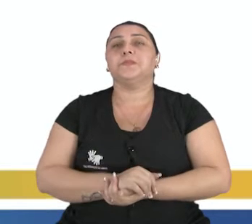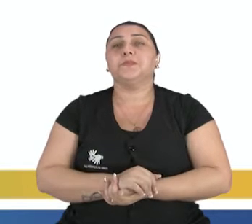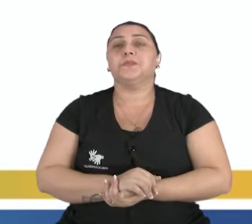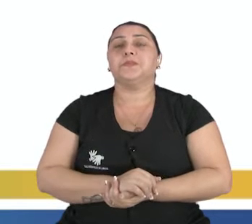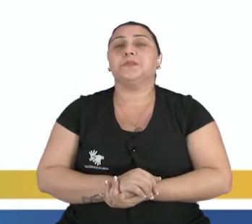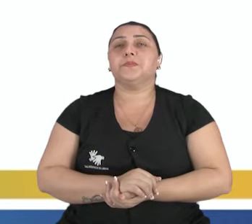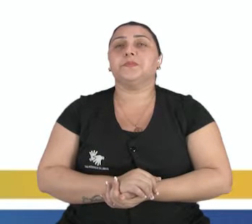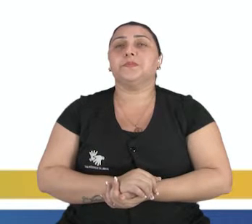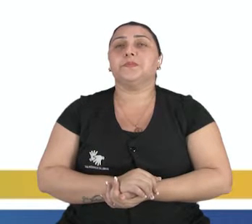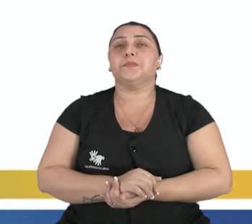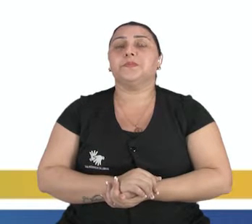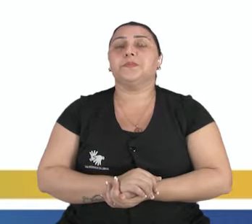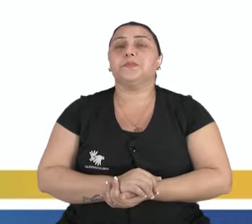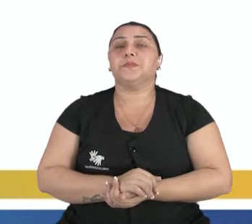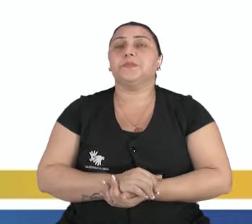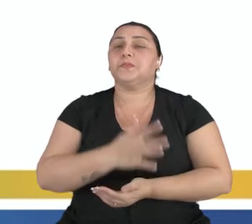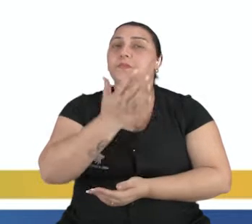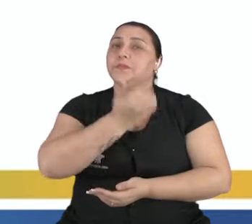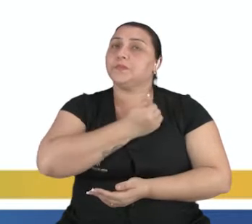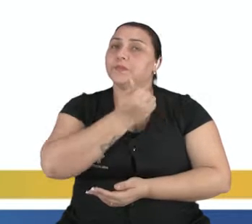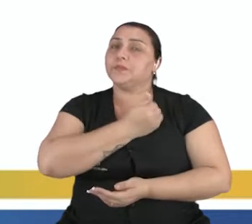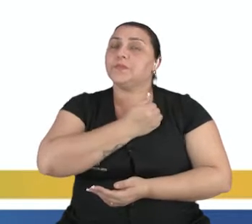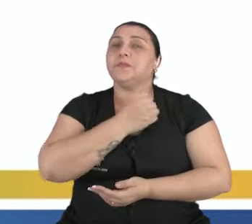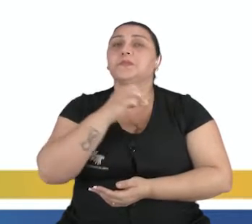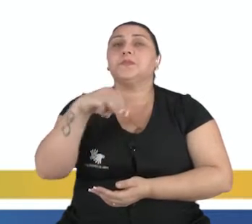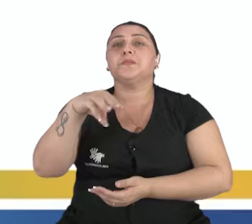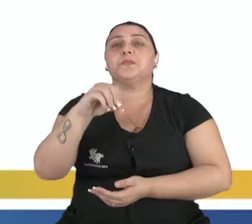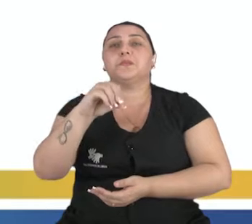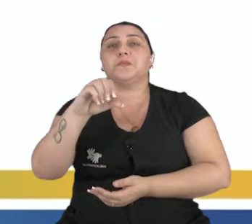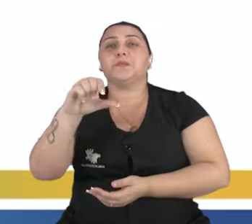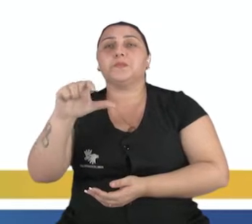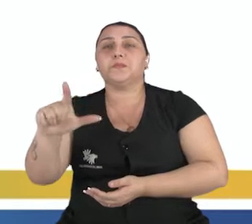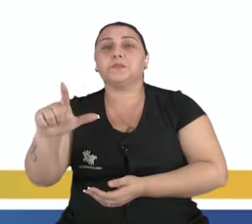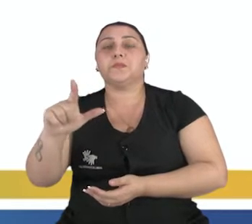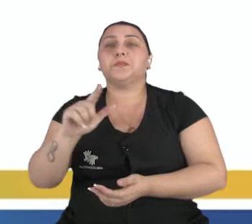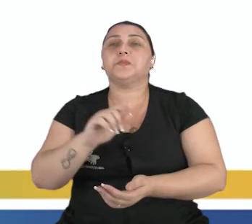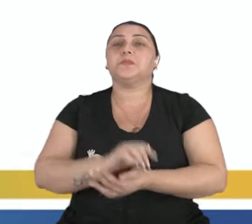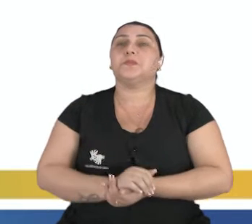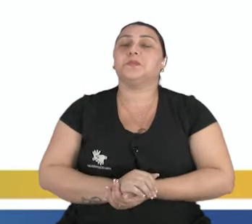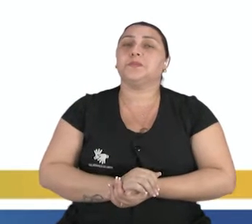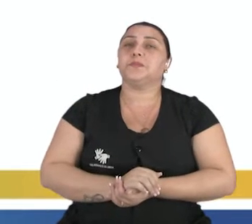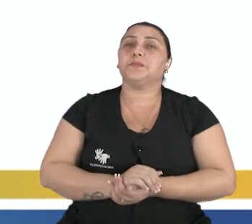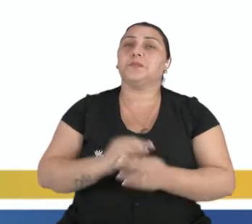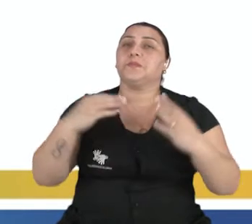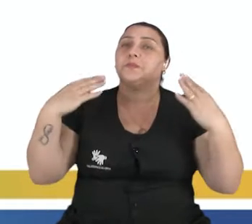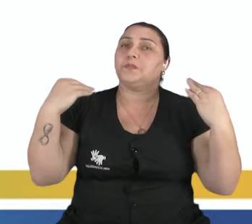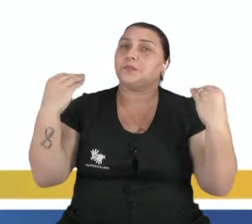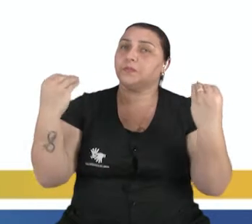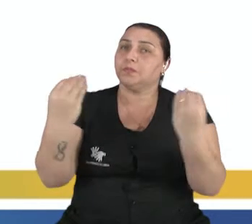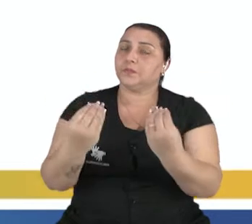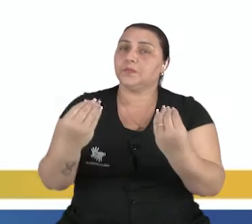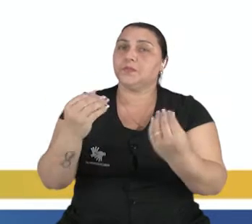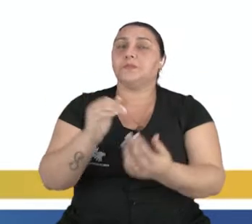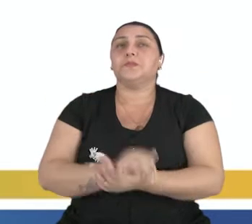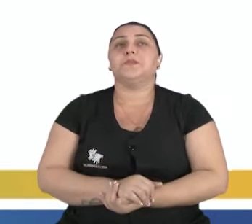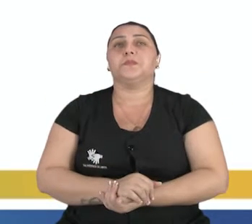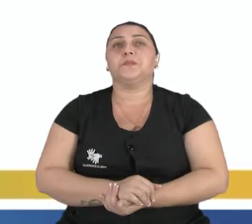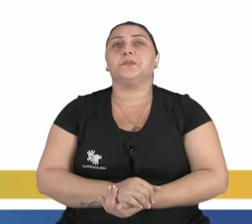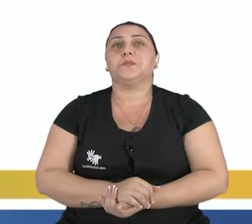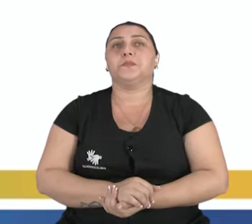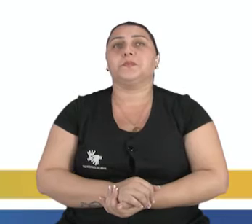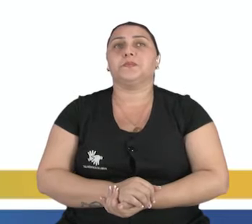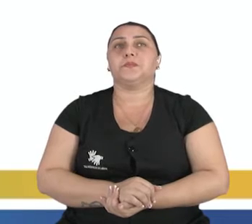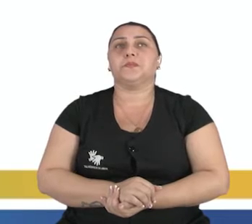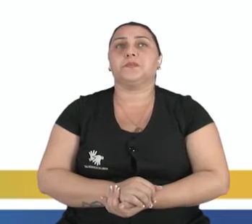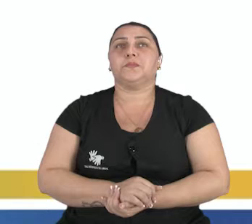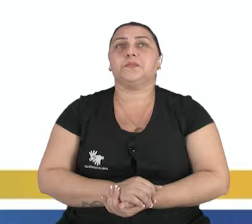numa reação química através do número de mols, ok? Que é através das moléculas, ok? Nas reações